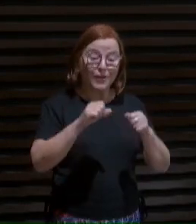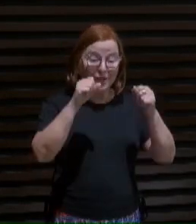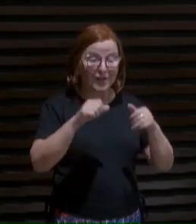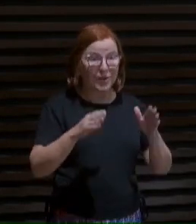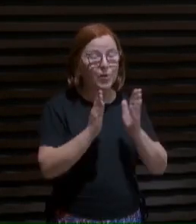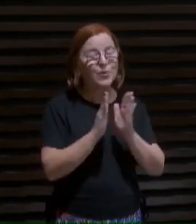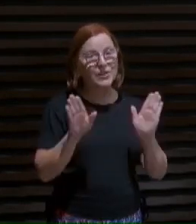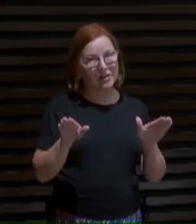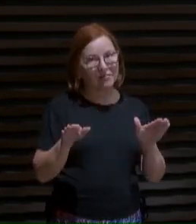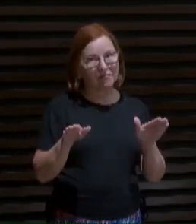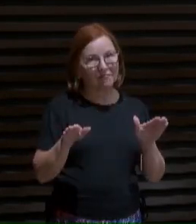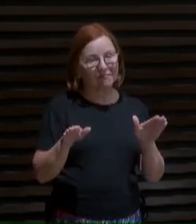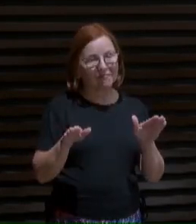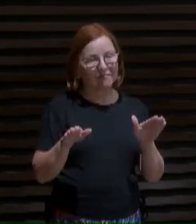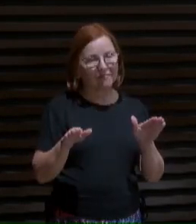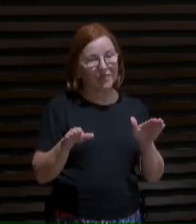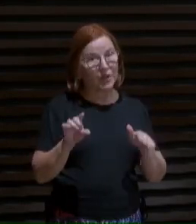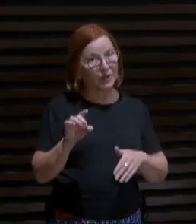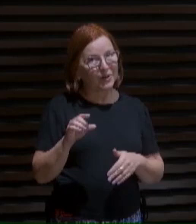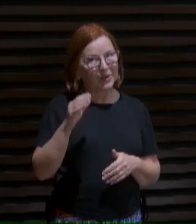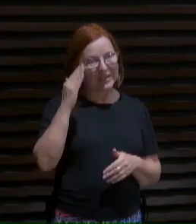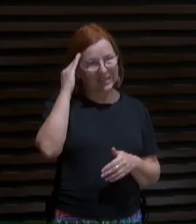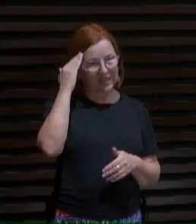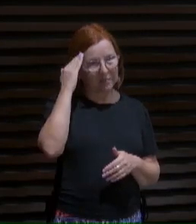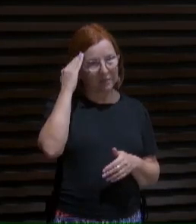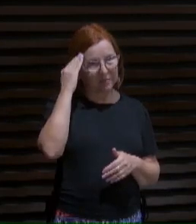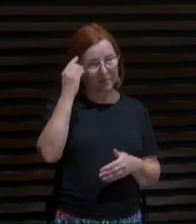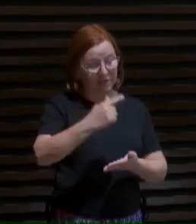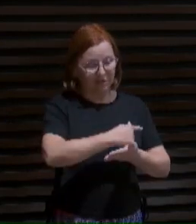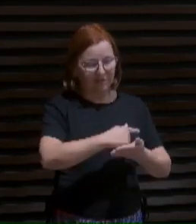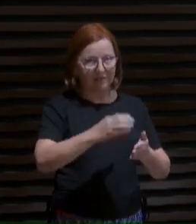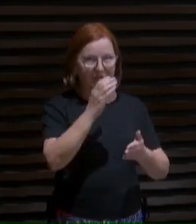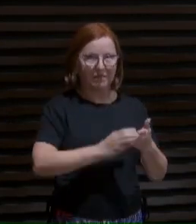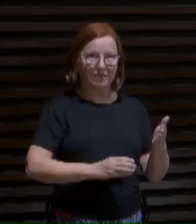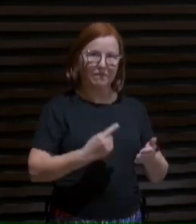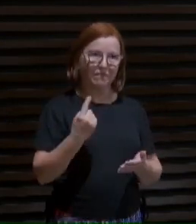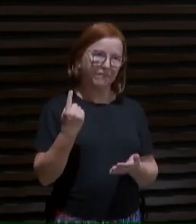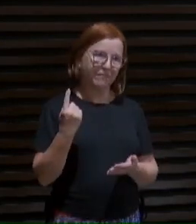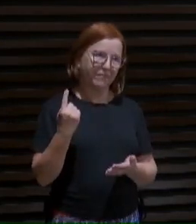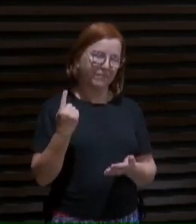O que só sabemos é que Gênesis 1